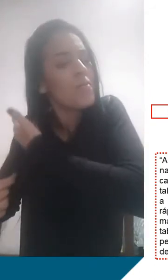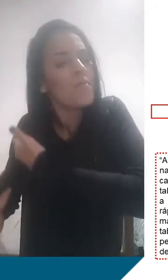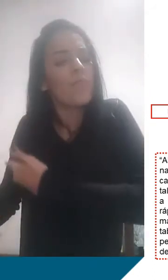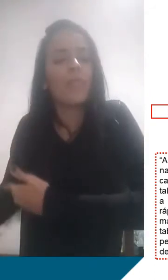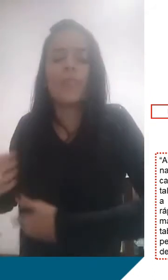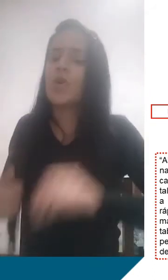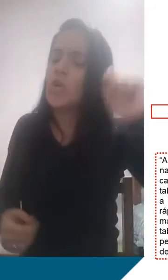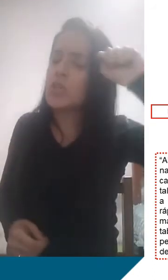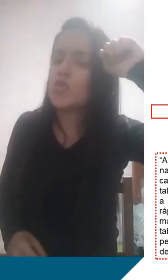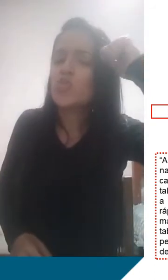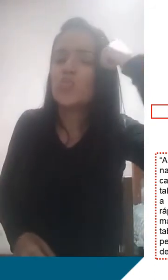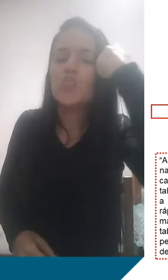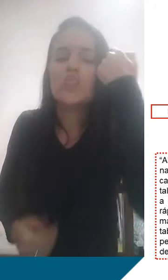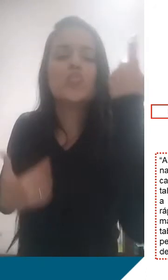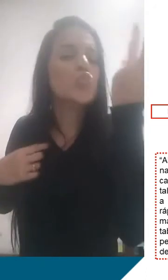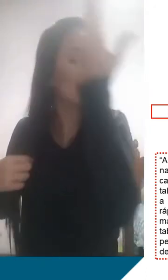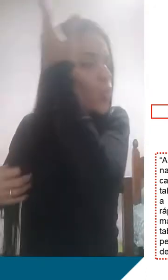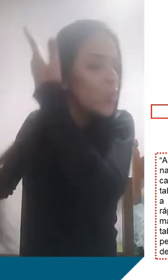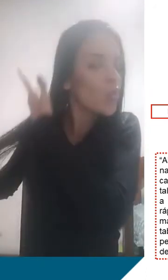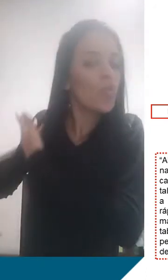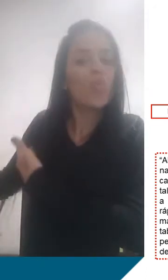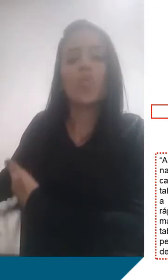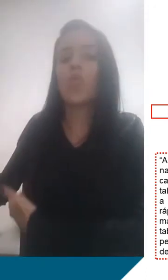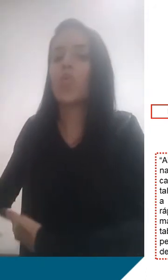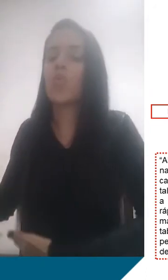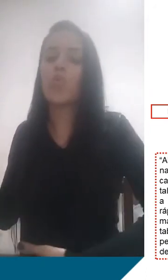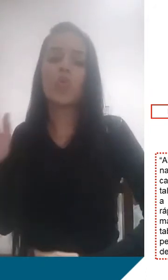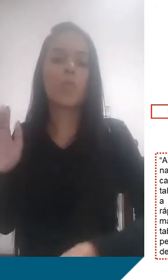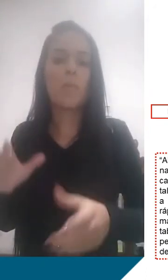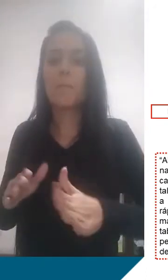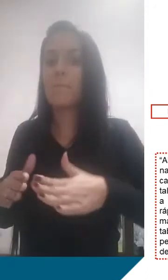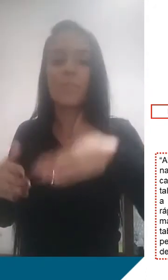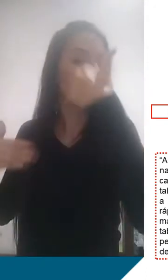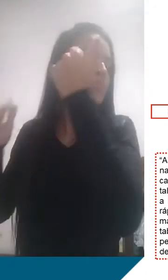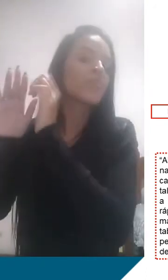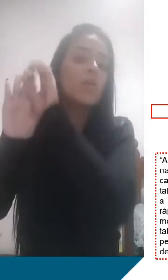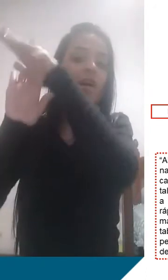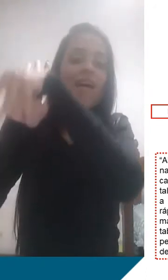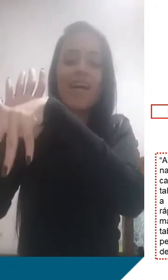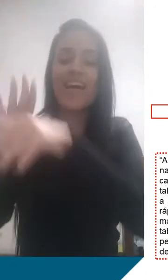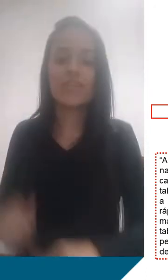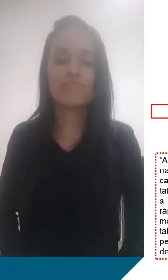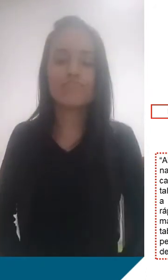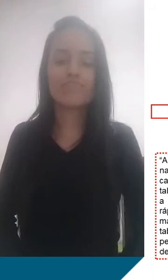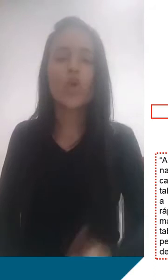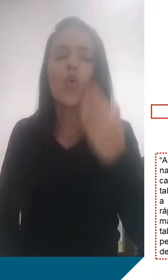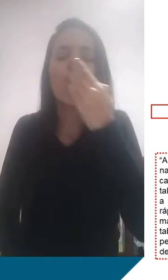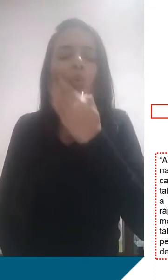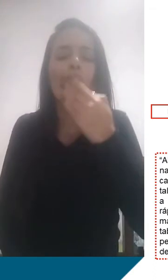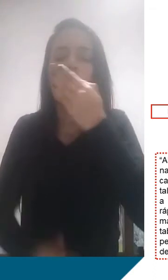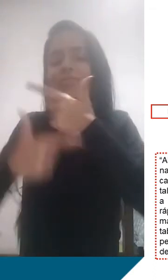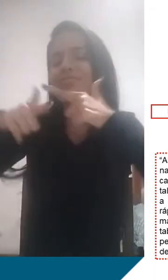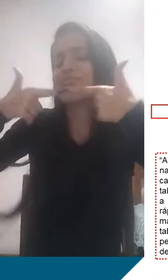negros que a asa da graúna e mais longos que seu talhe de palmeira. O favo da jati não era doce como seu sorriso, nem a